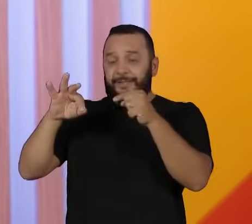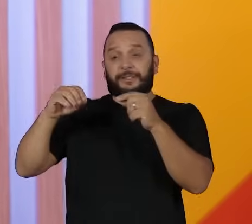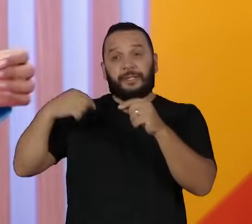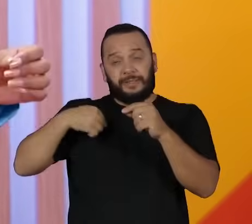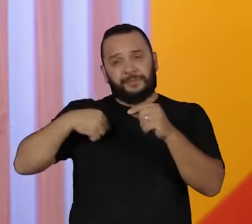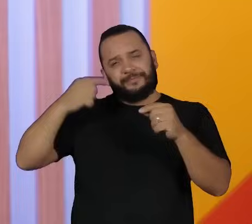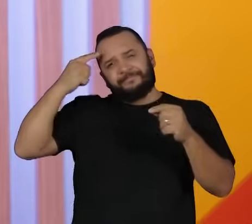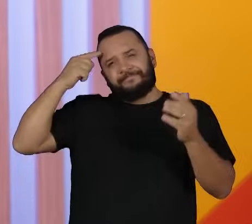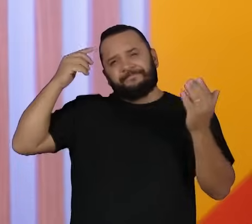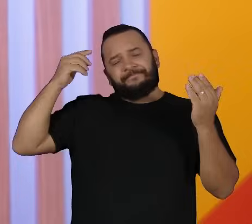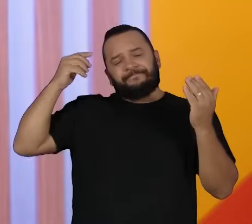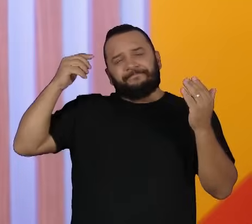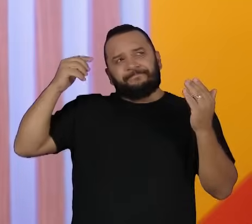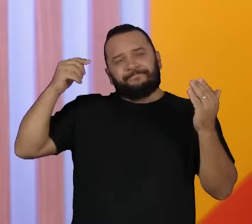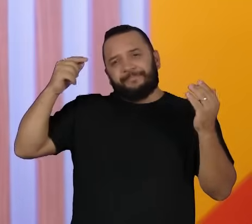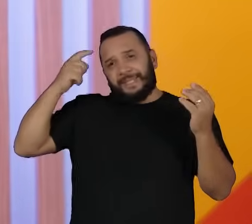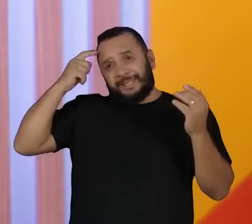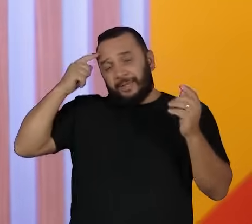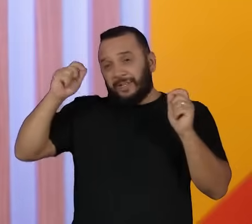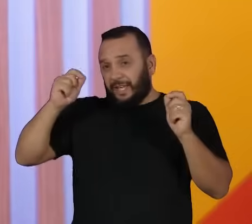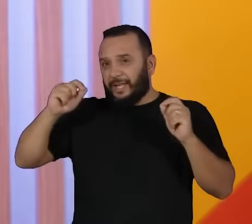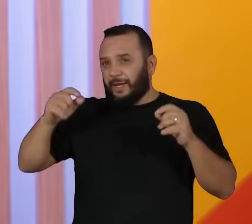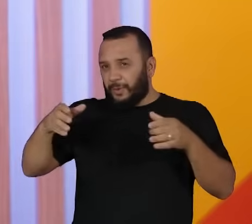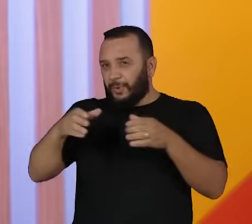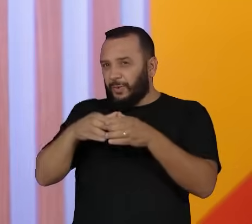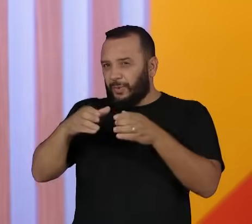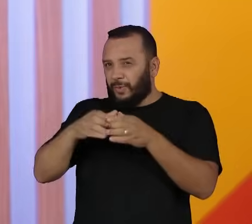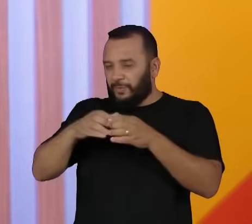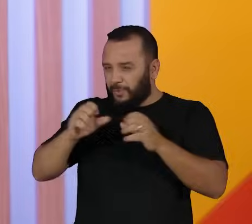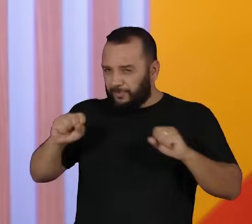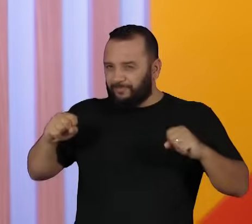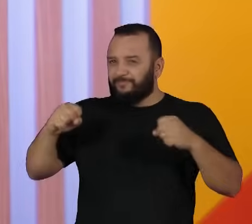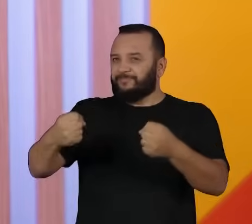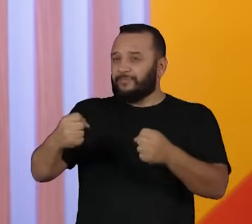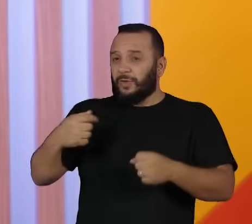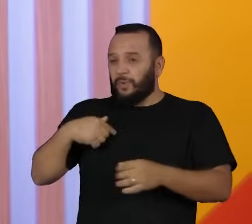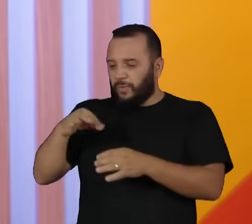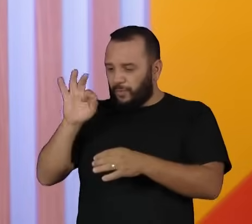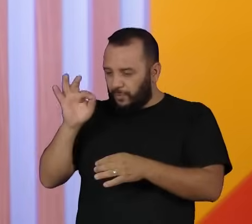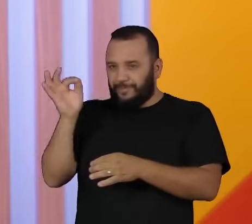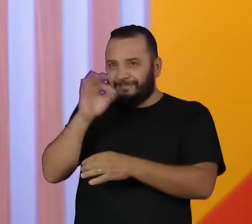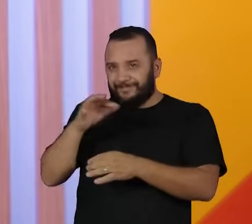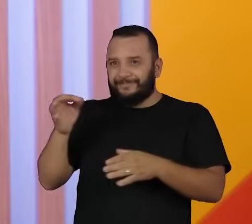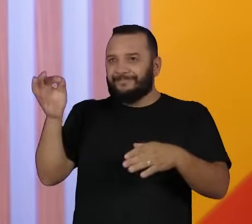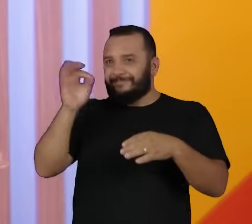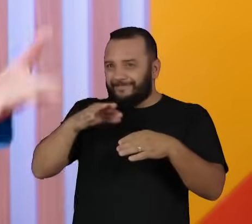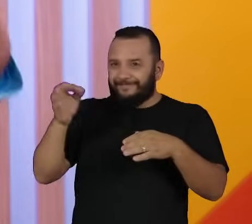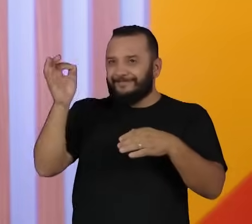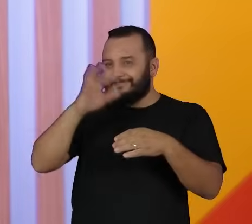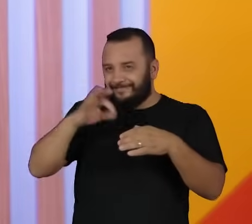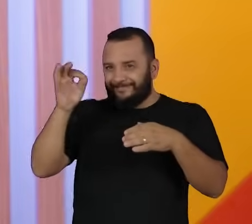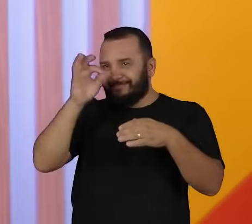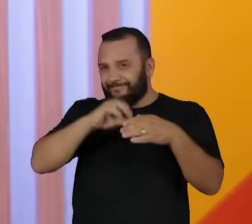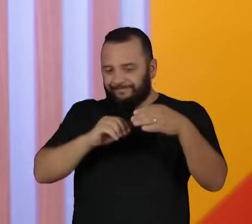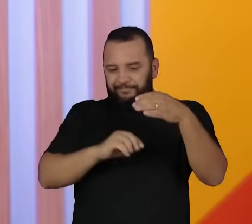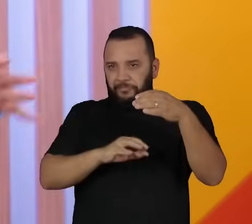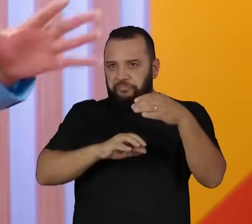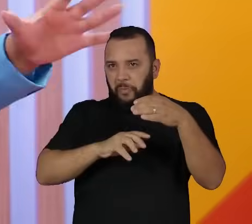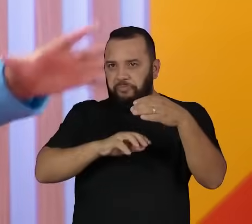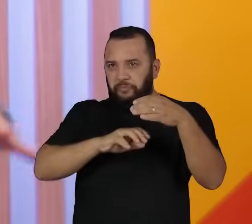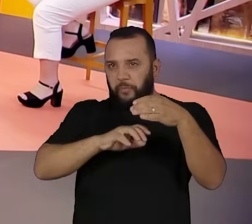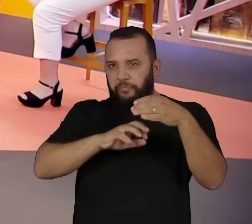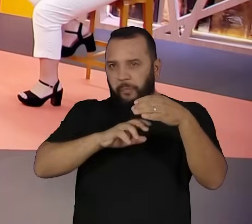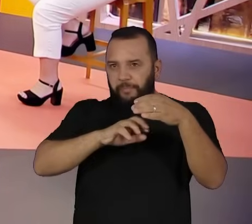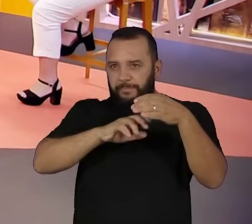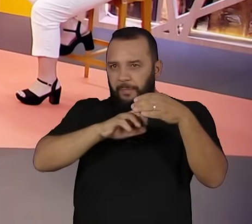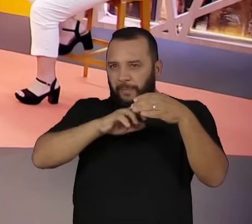muito e pensar nessa força do coletivo. Porque é tirando aquele lacre, 1 lacre, 2 lacres, 3 lacres, e se policiando no dia a dia que